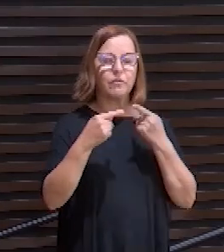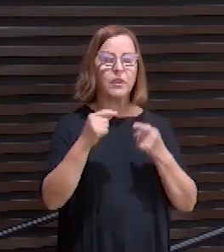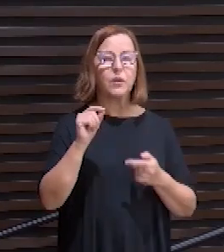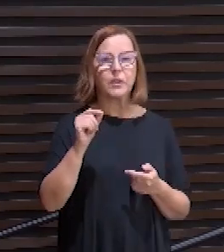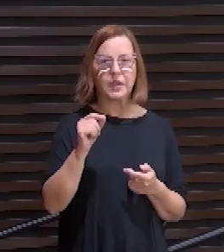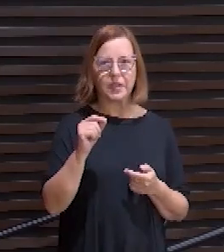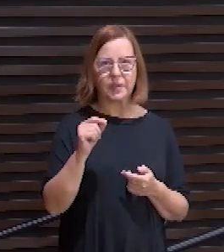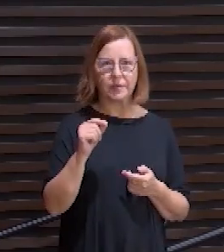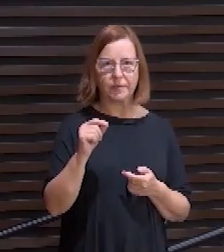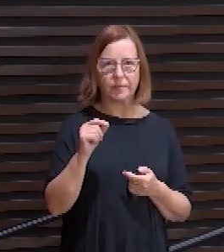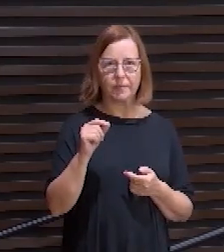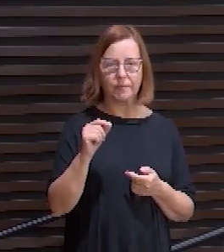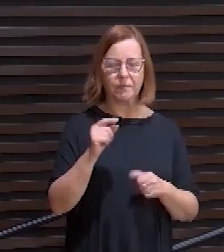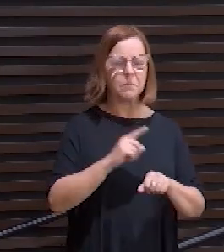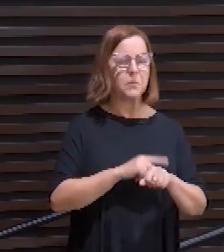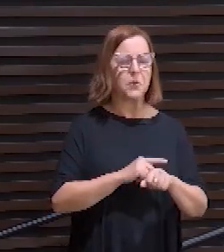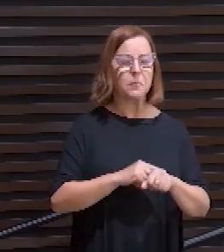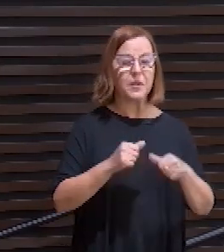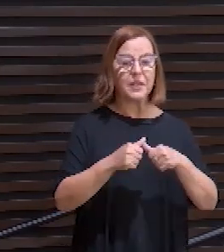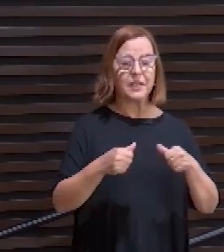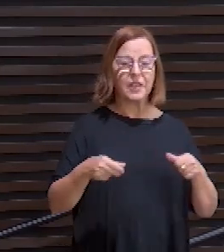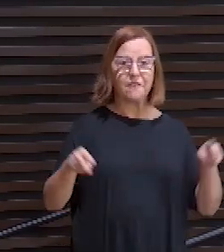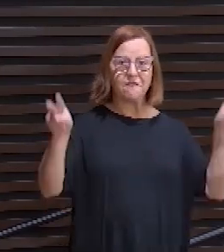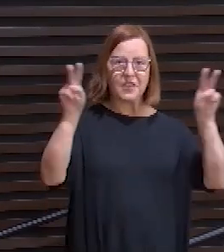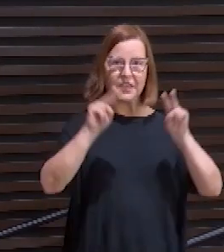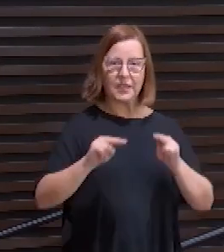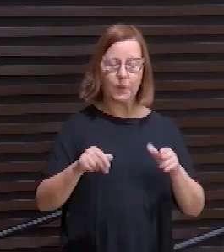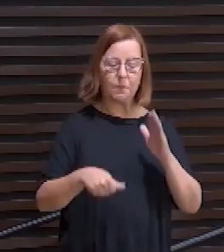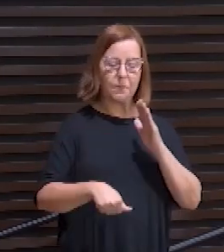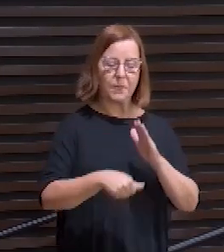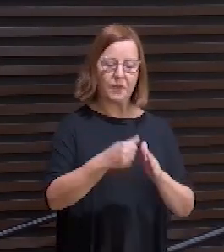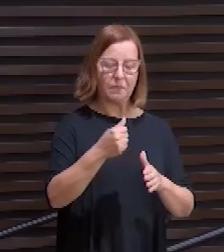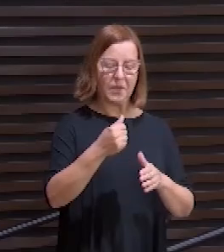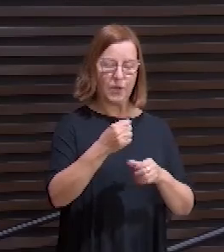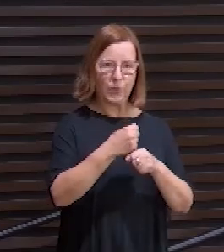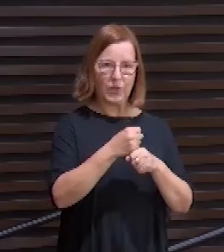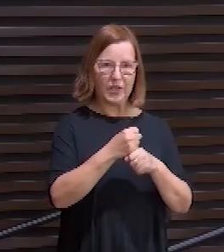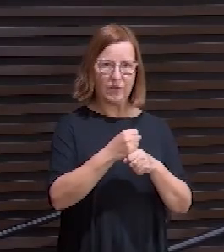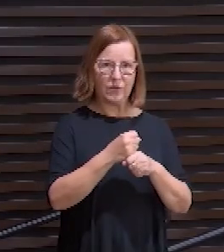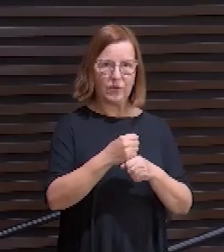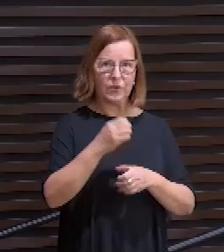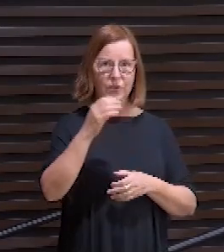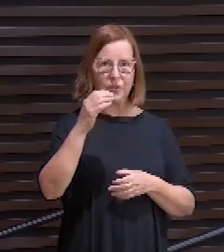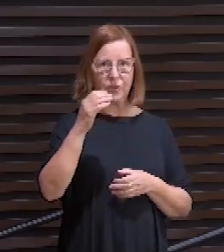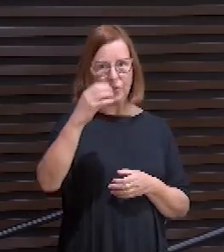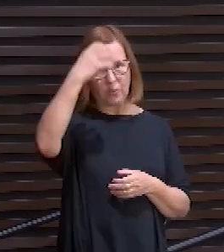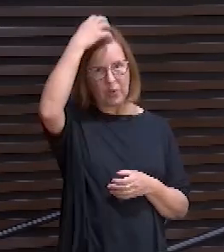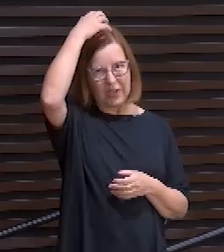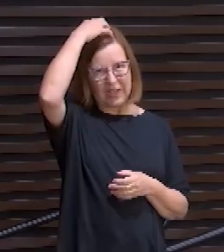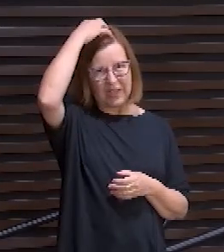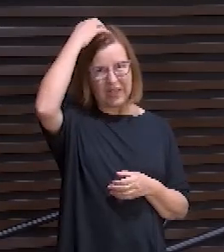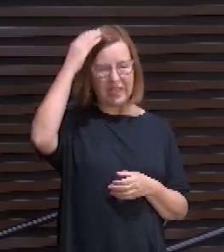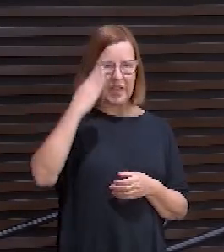Quando foi essa visão? Está escrito ali, no primeiro ano de Belsazar, rei da Babilônia.